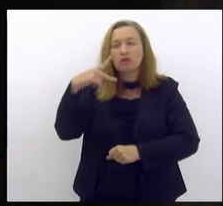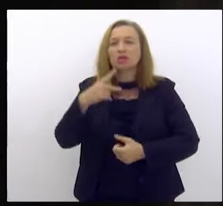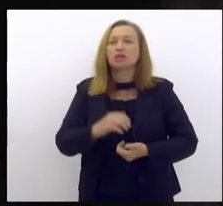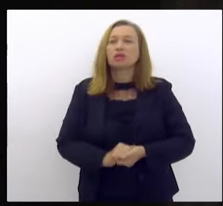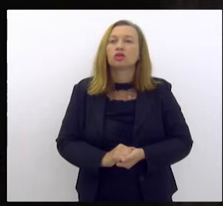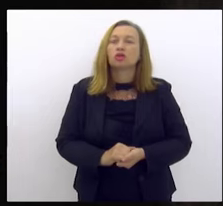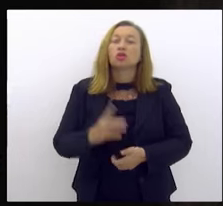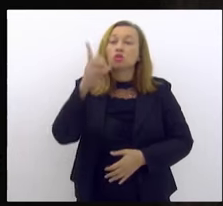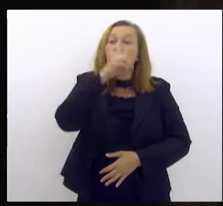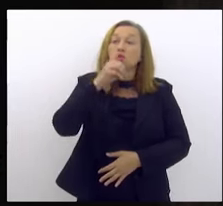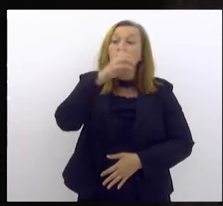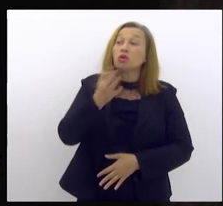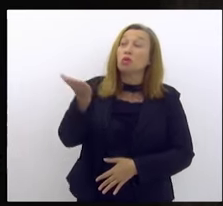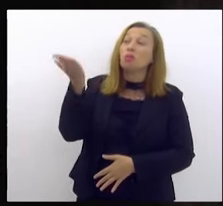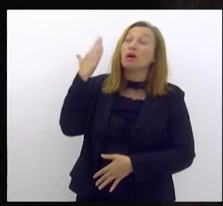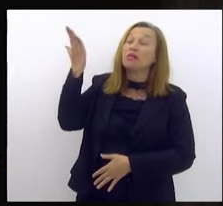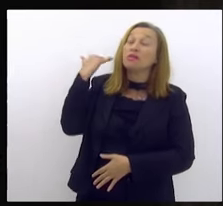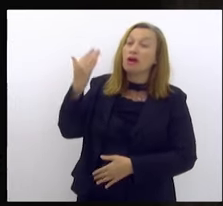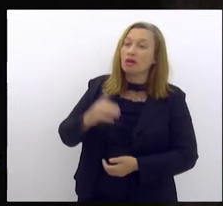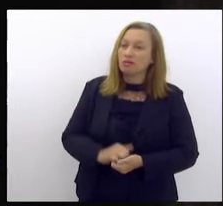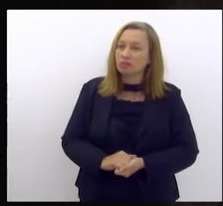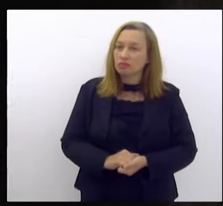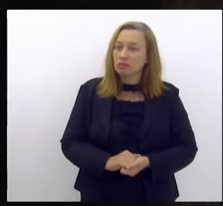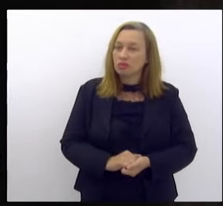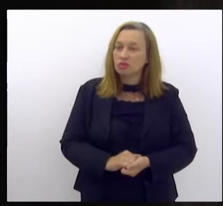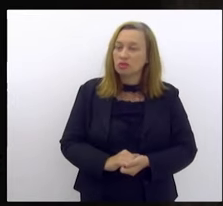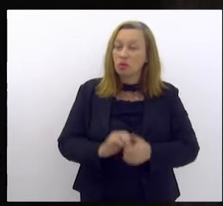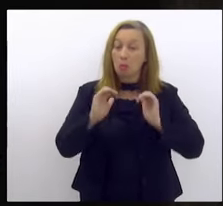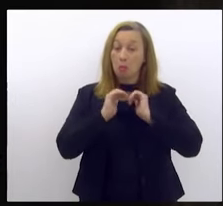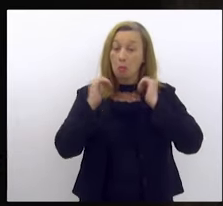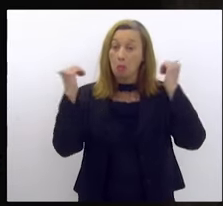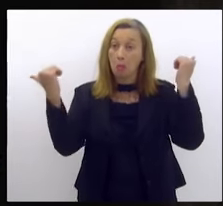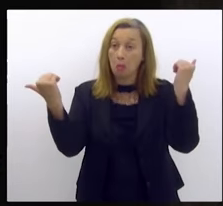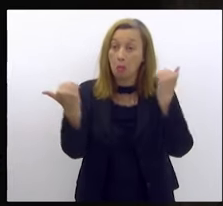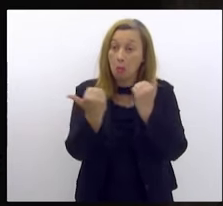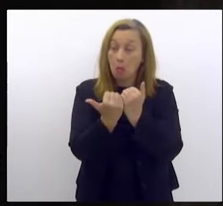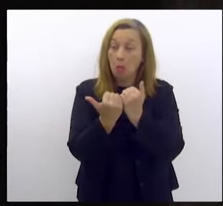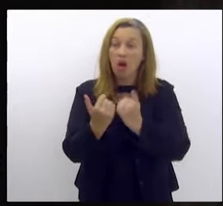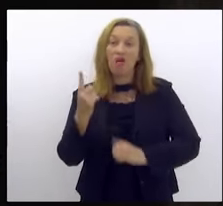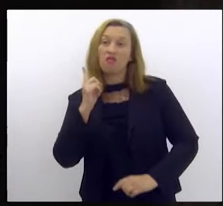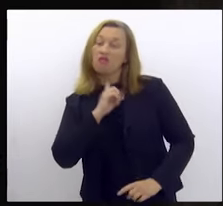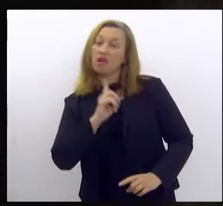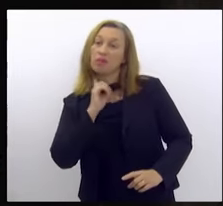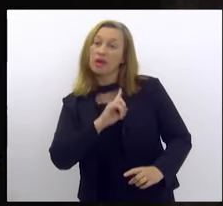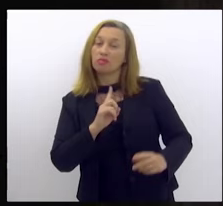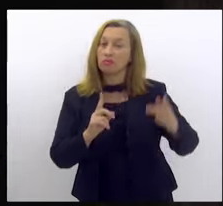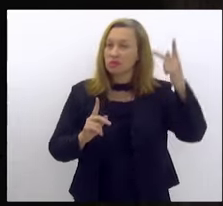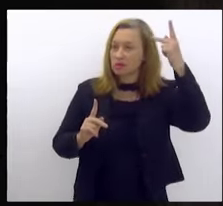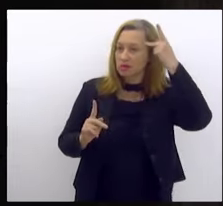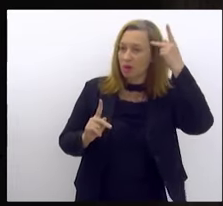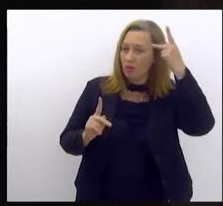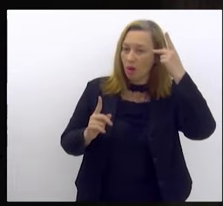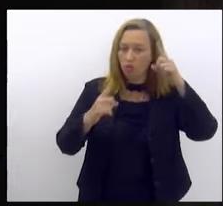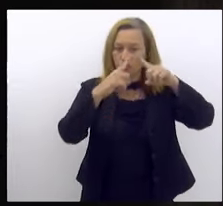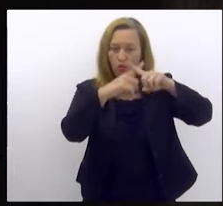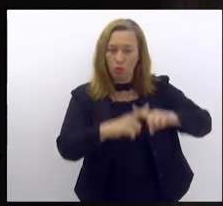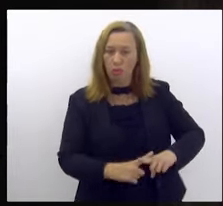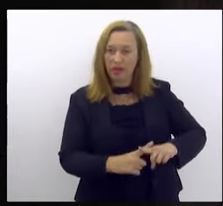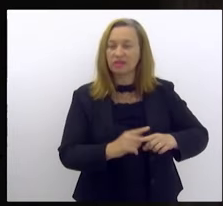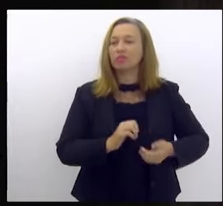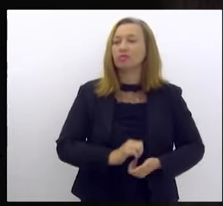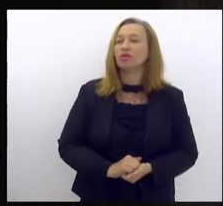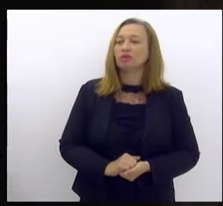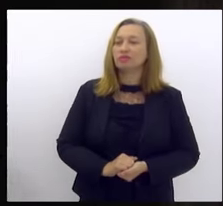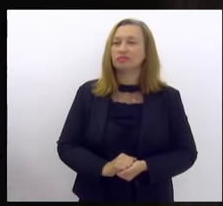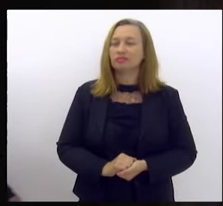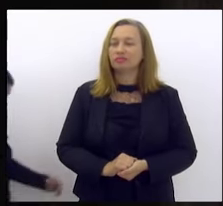Num domingo anterior, a final do Maracanã, foi Flamengo e São Paulo, final de um campeonato, Flamengo e São